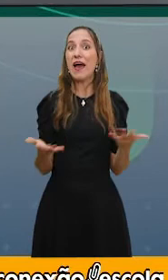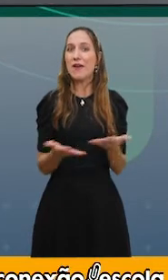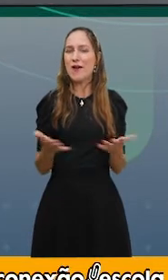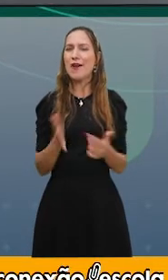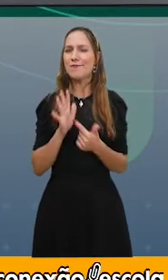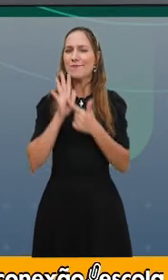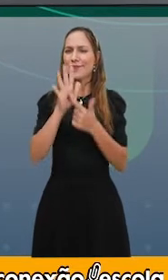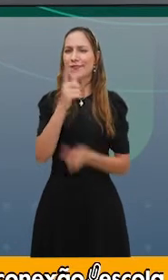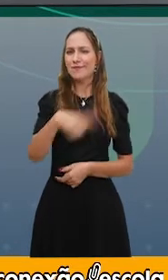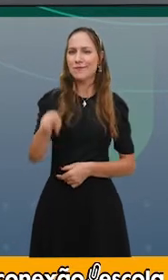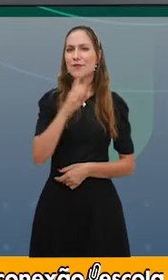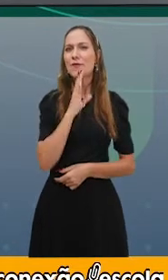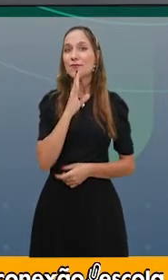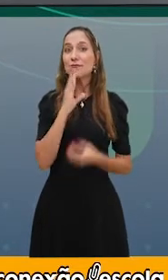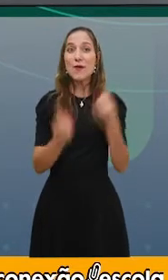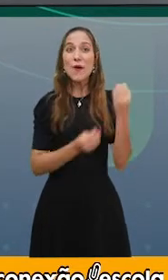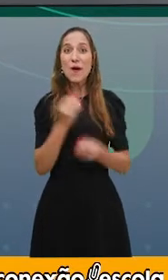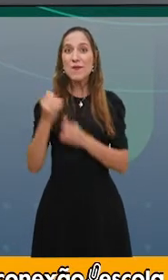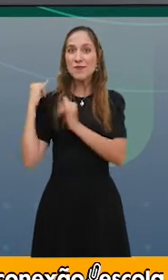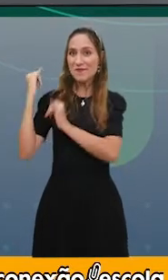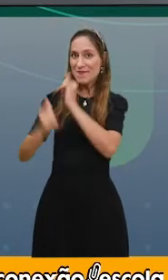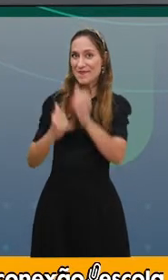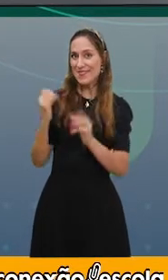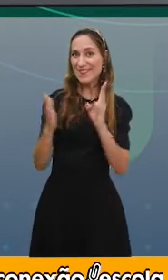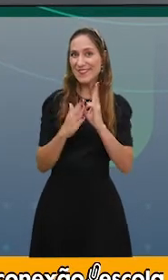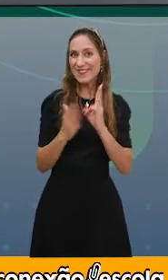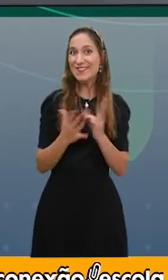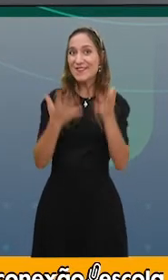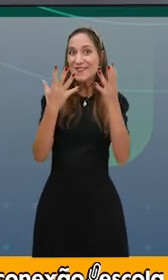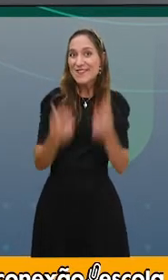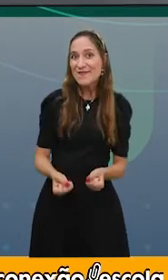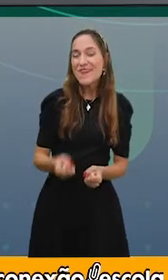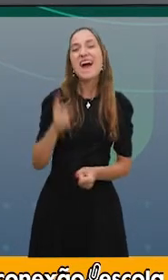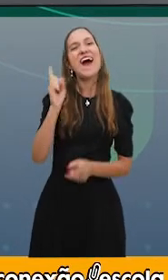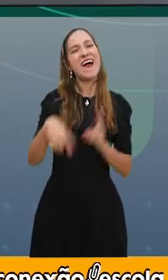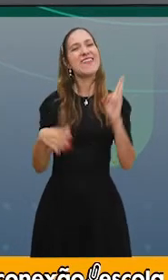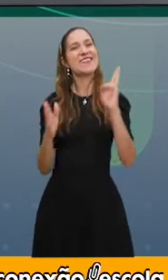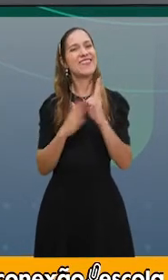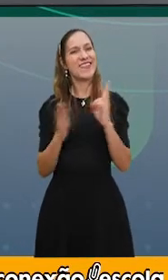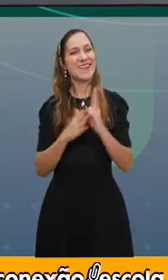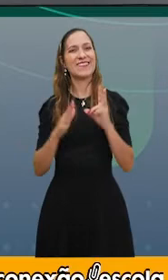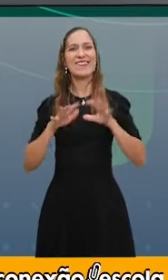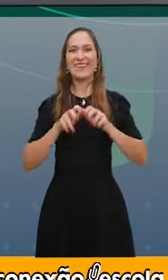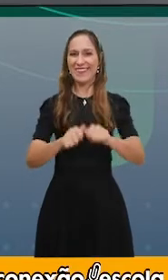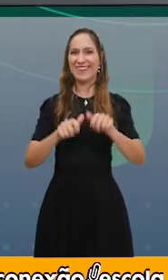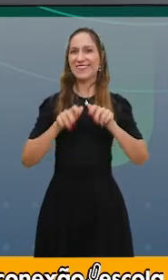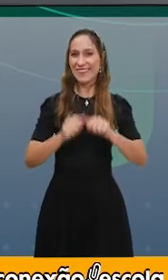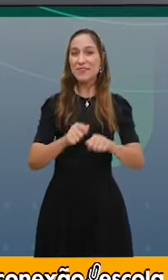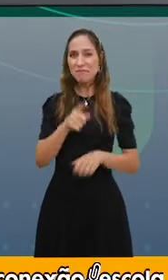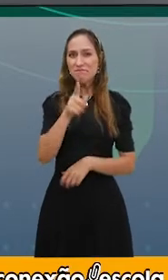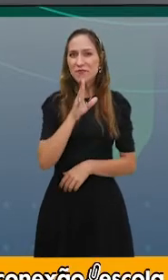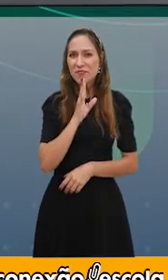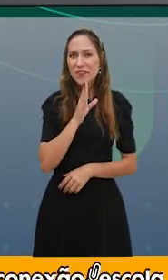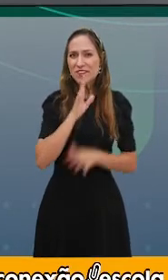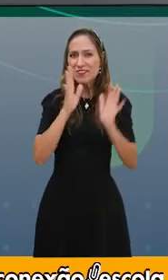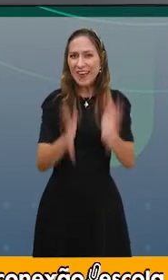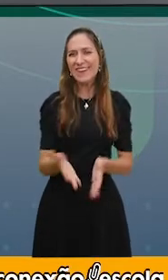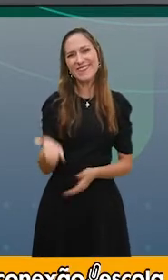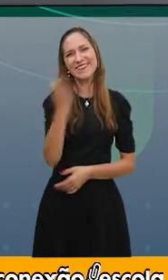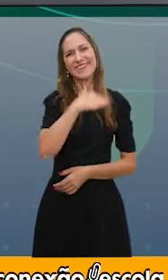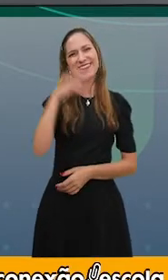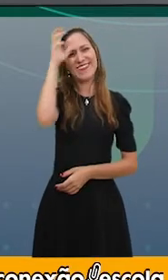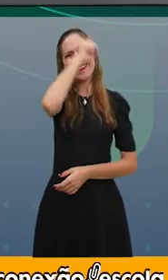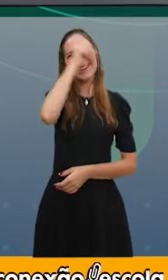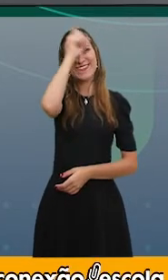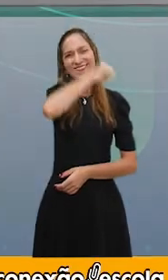Que tal conhecermos agora uma lenda indígena? A lenda do açaí. Você conhece?